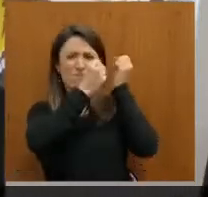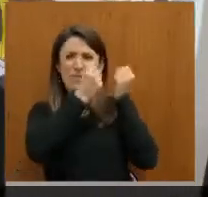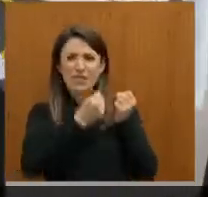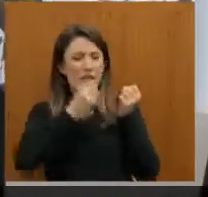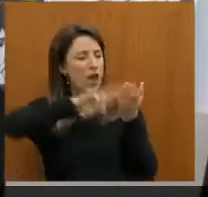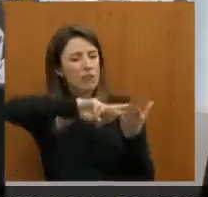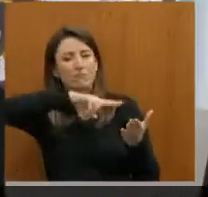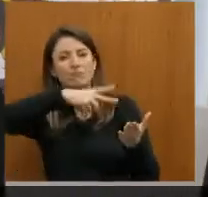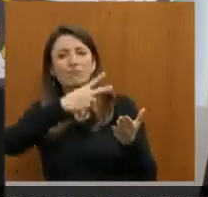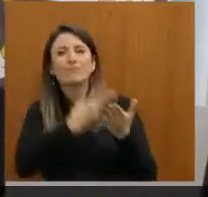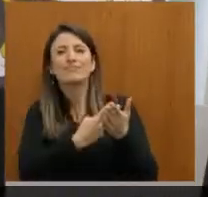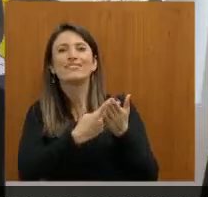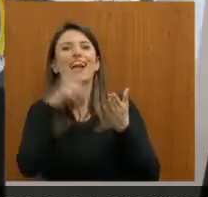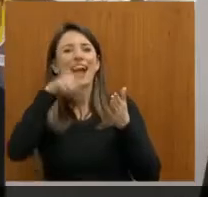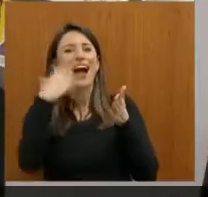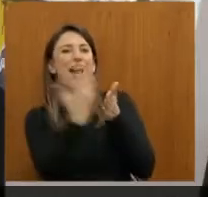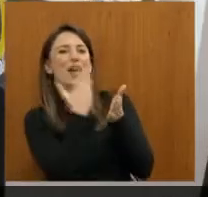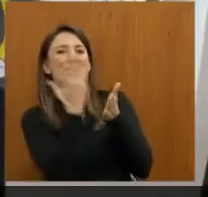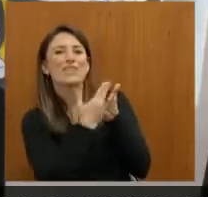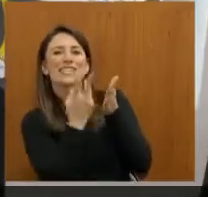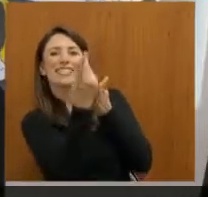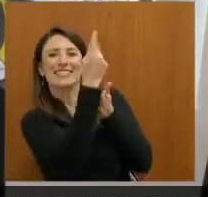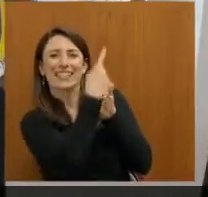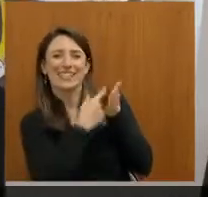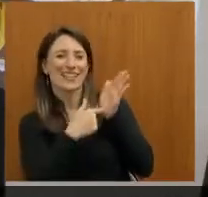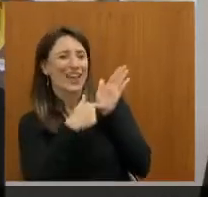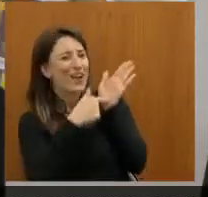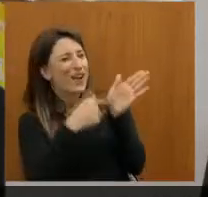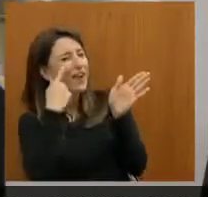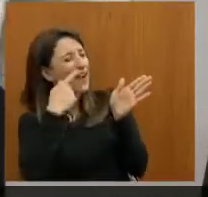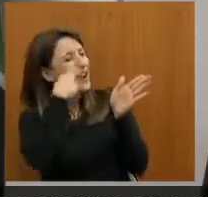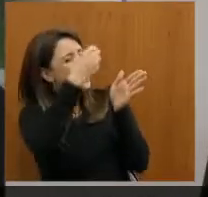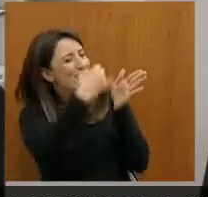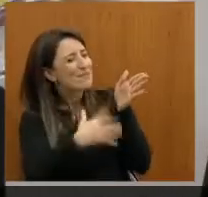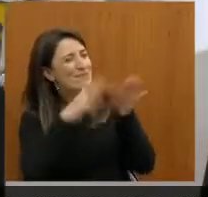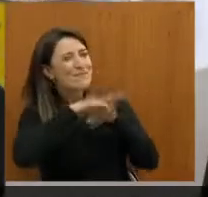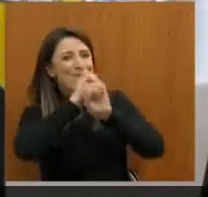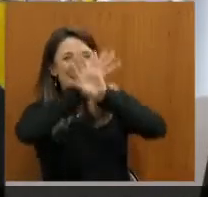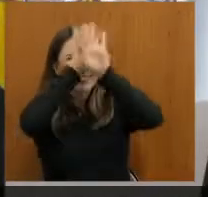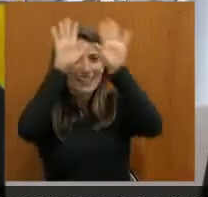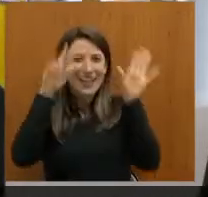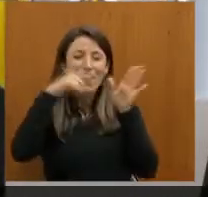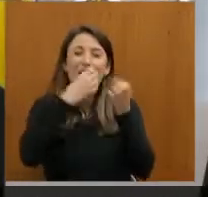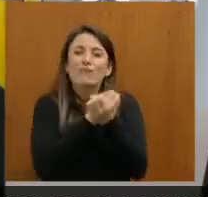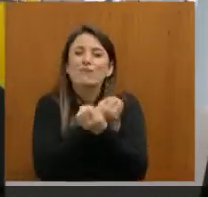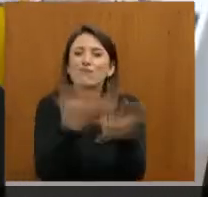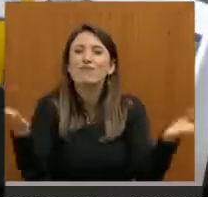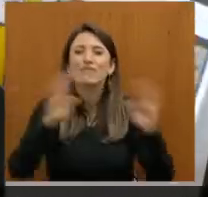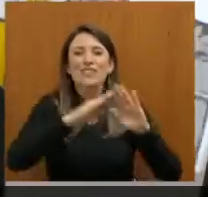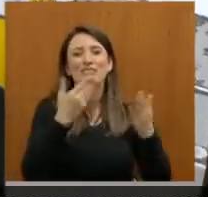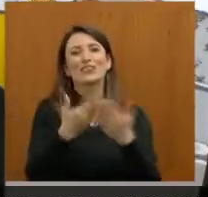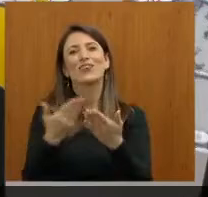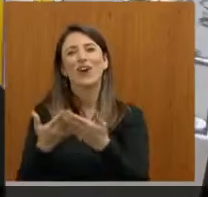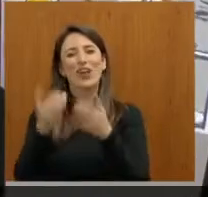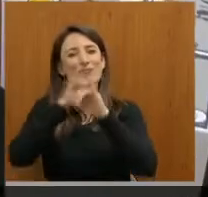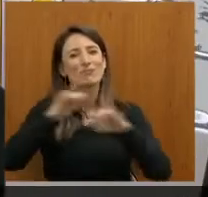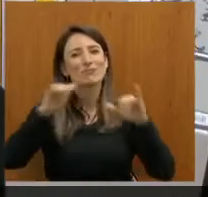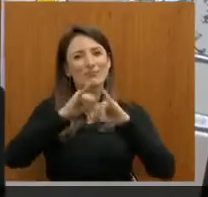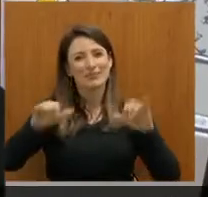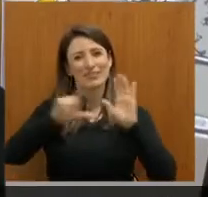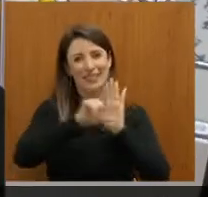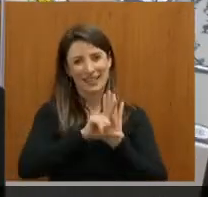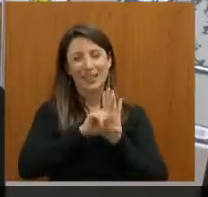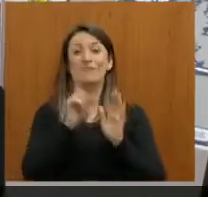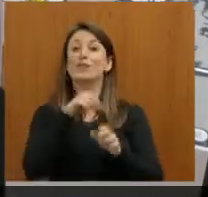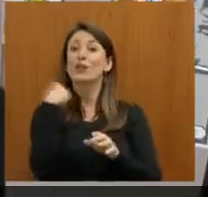revista em quadrinhos né mato e que é o trabalho que sendo feito aqui com as escolas nós todos nós aqui